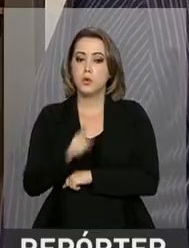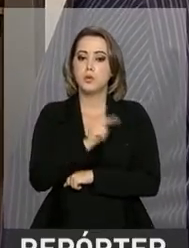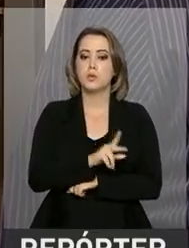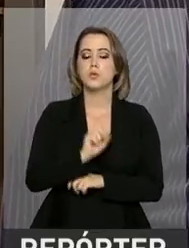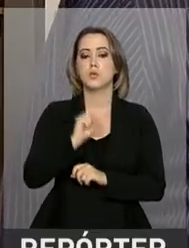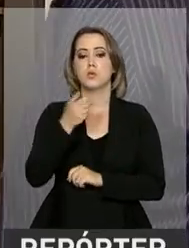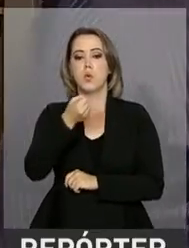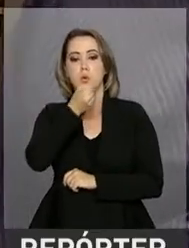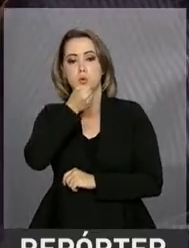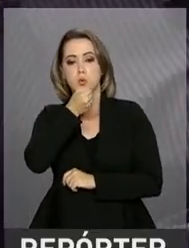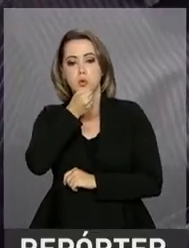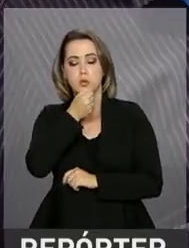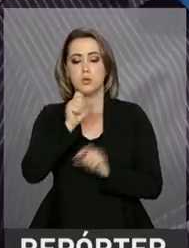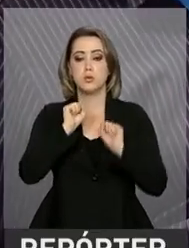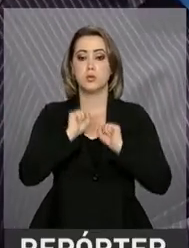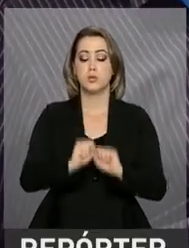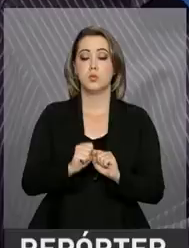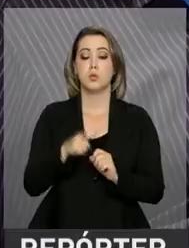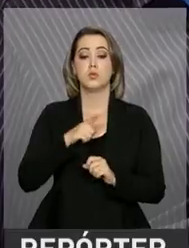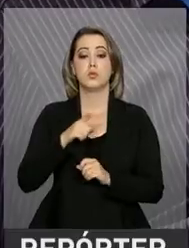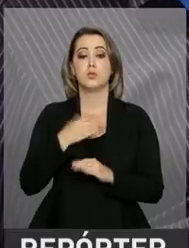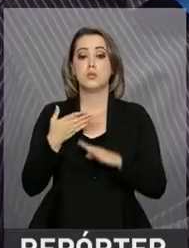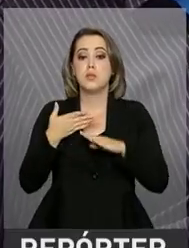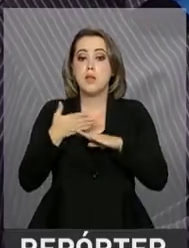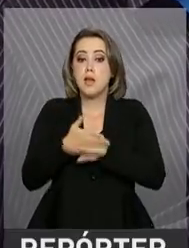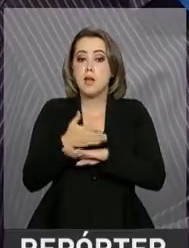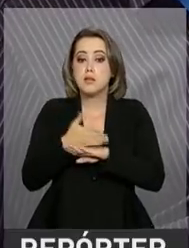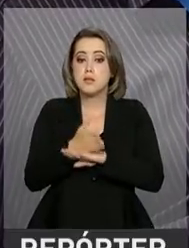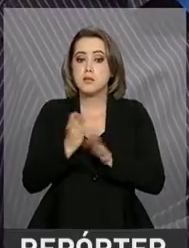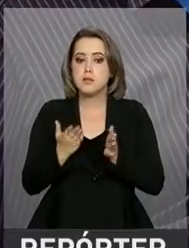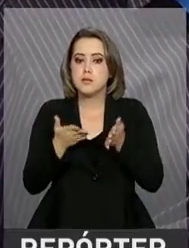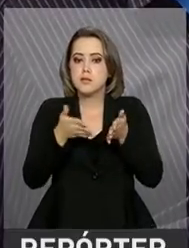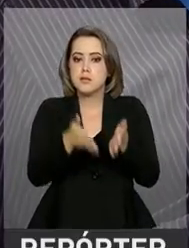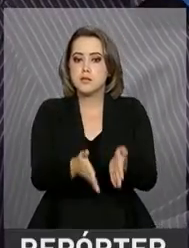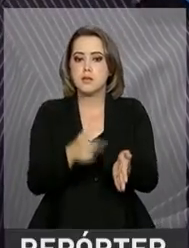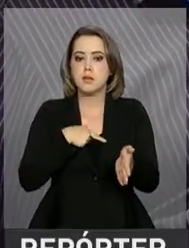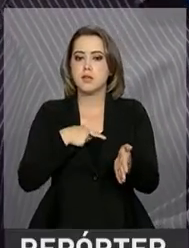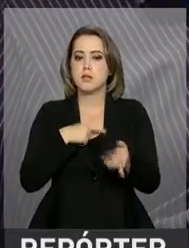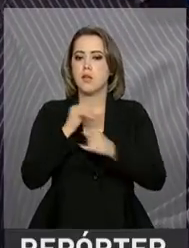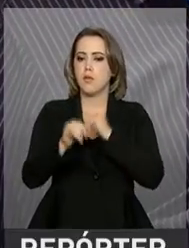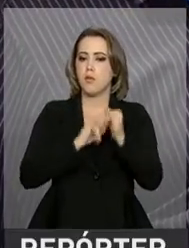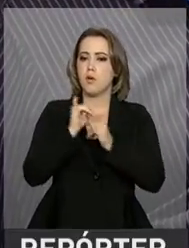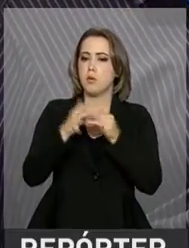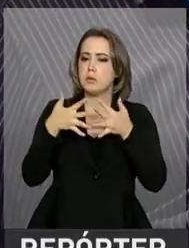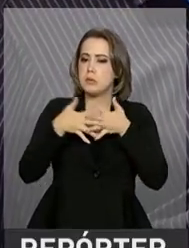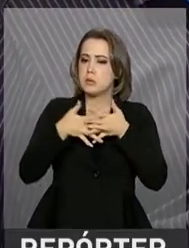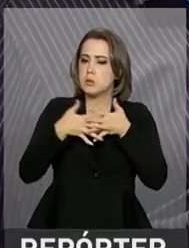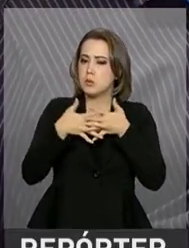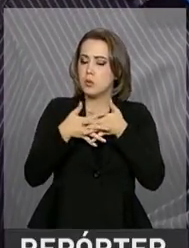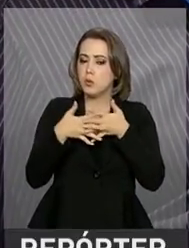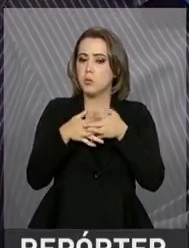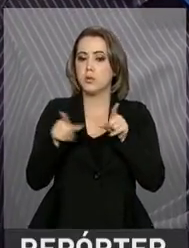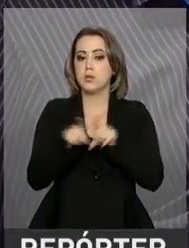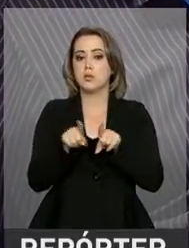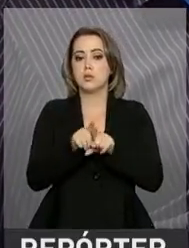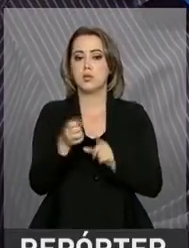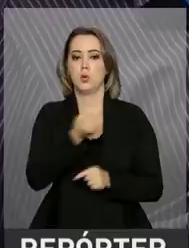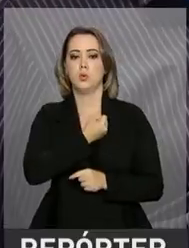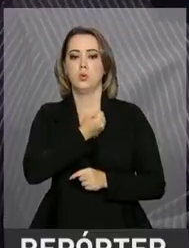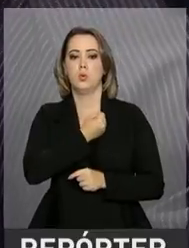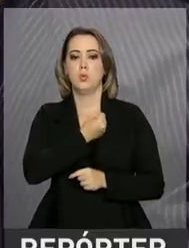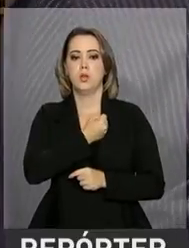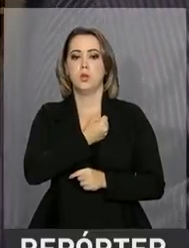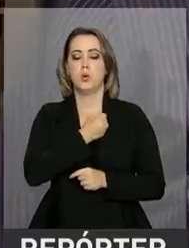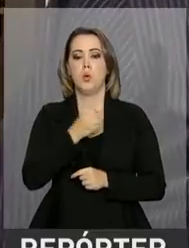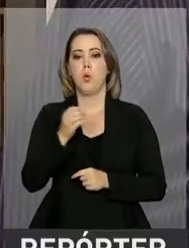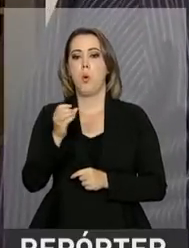jornalista especializado na área, onde você tem acesso a informações um pouco mais complexas, sofisticadas, e até o dado bruto, onde você